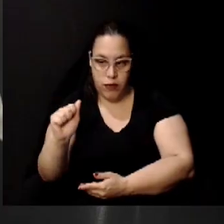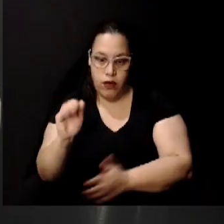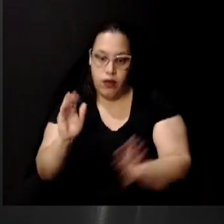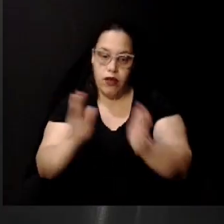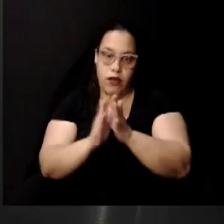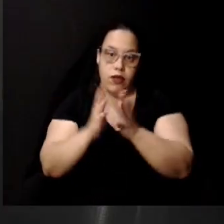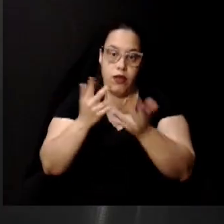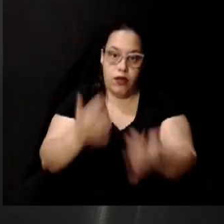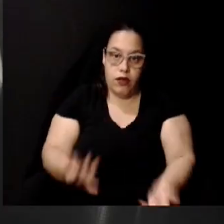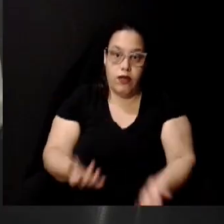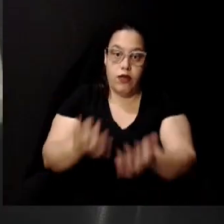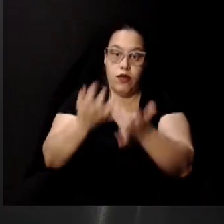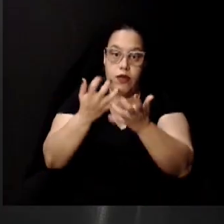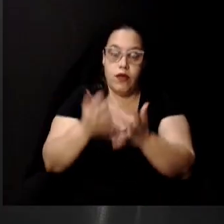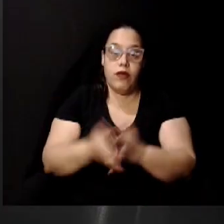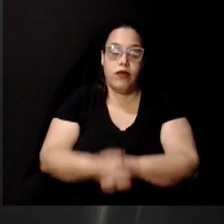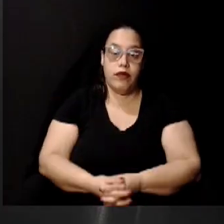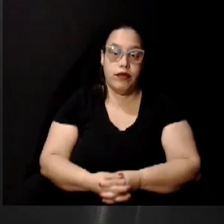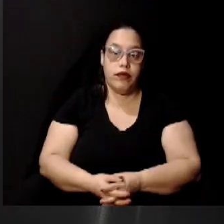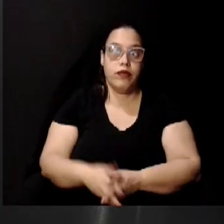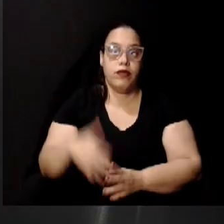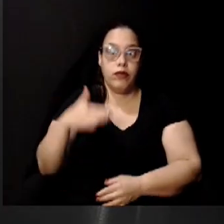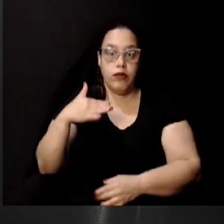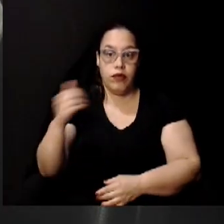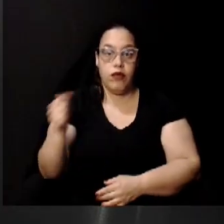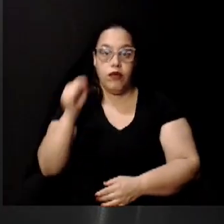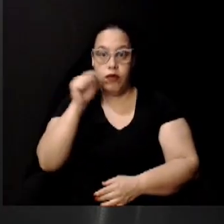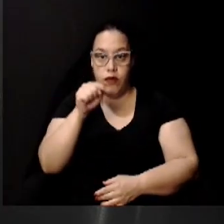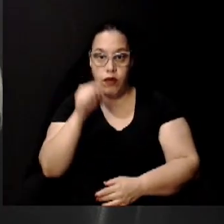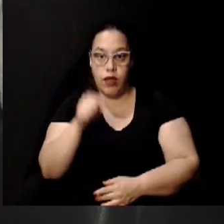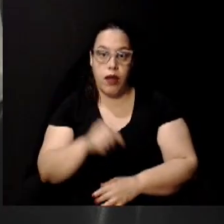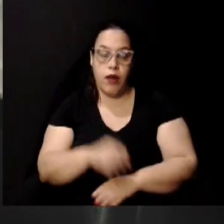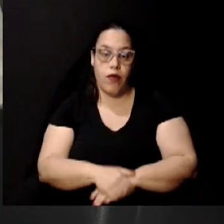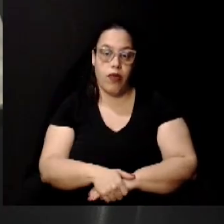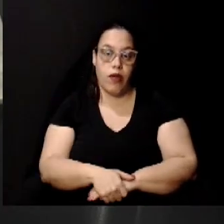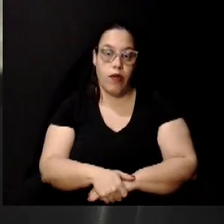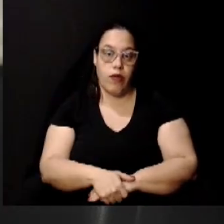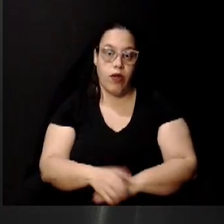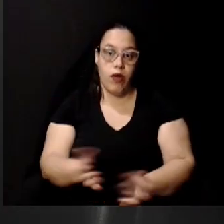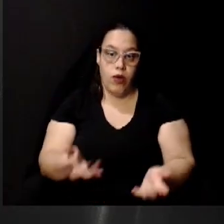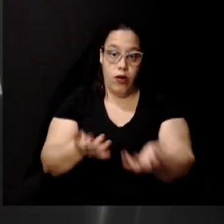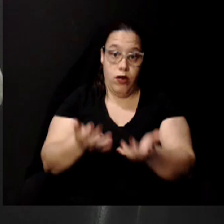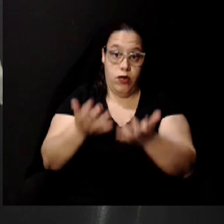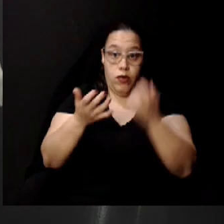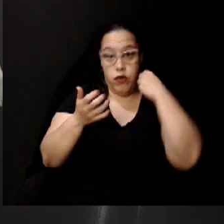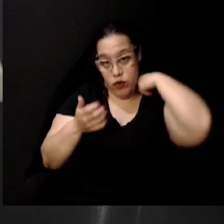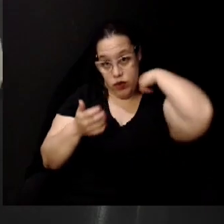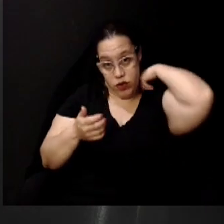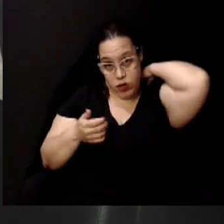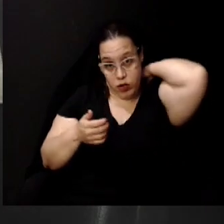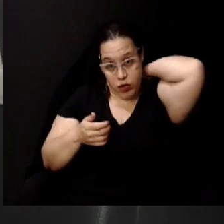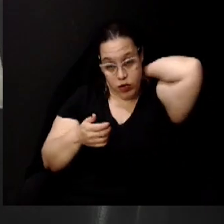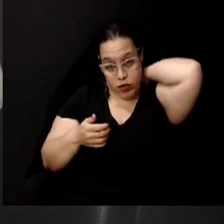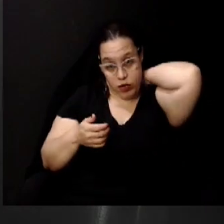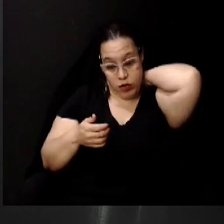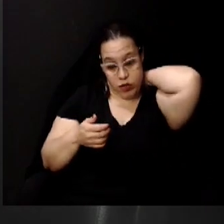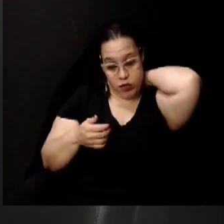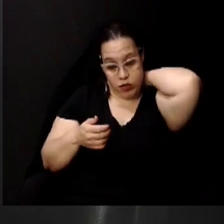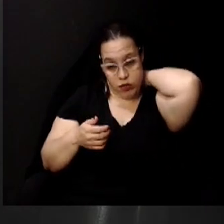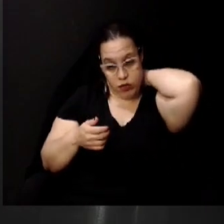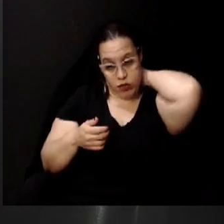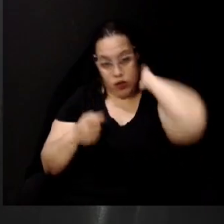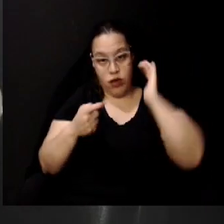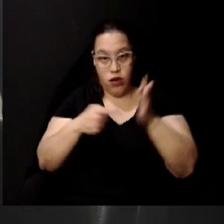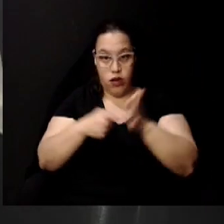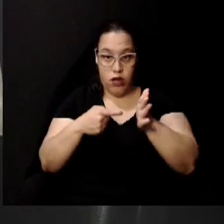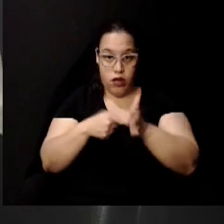né? E aí eles me chamaram, eu estive lá nesse incêndio, porque a ideia era fazer uma denúncia, né? Eles estavam apagando, então se a gente